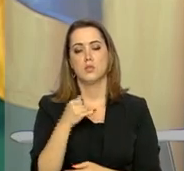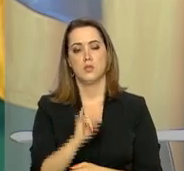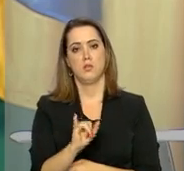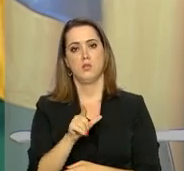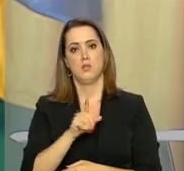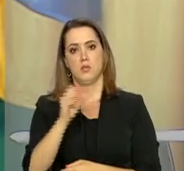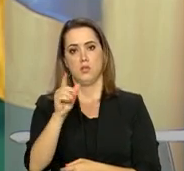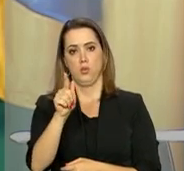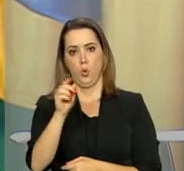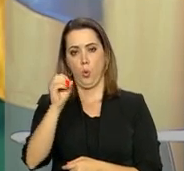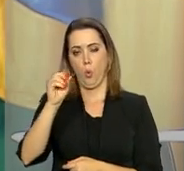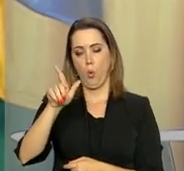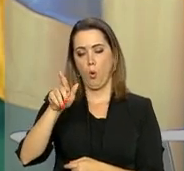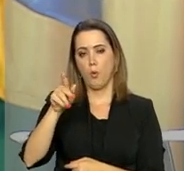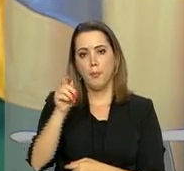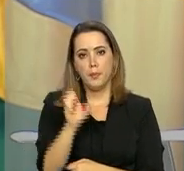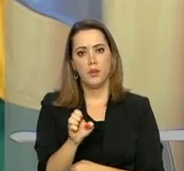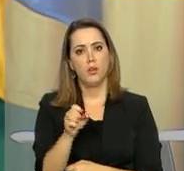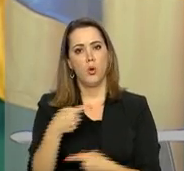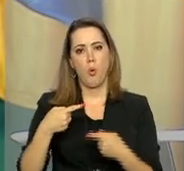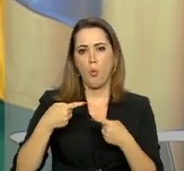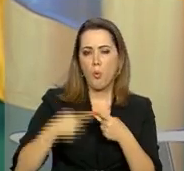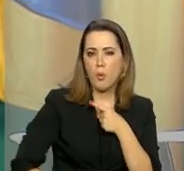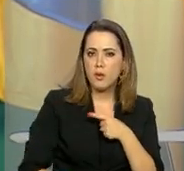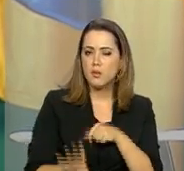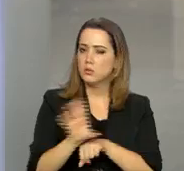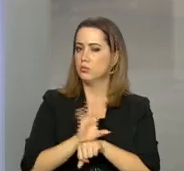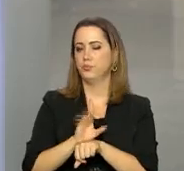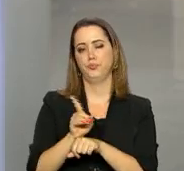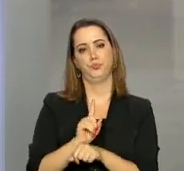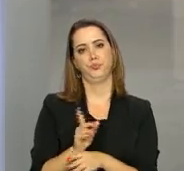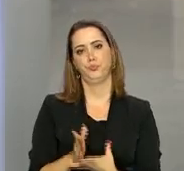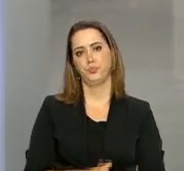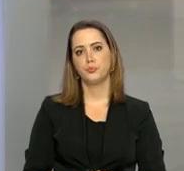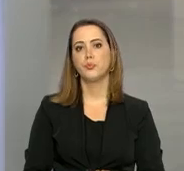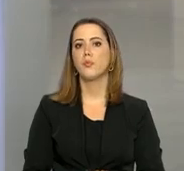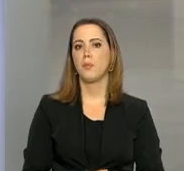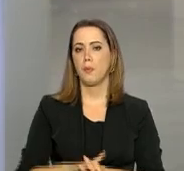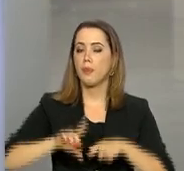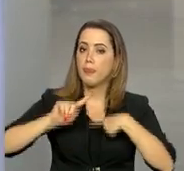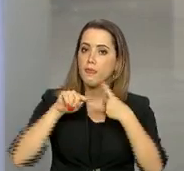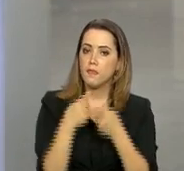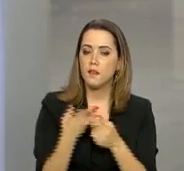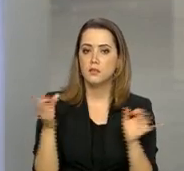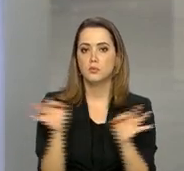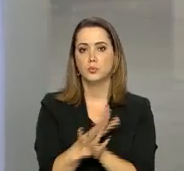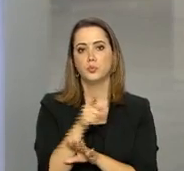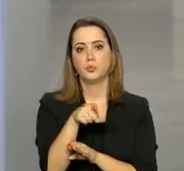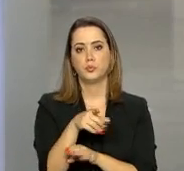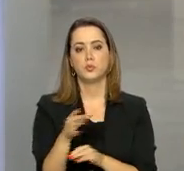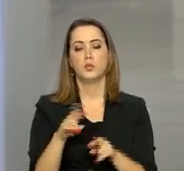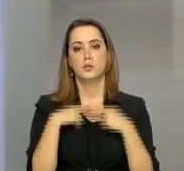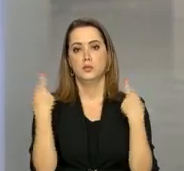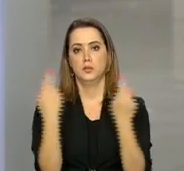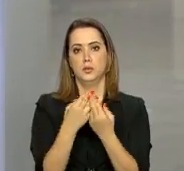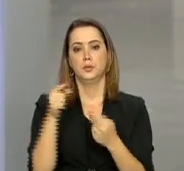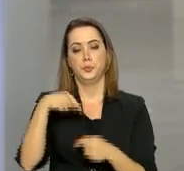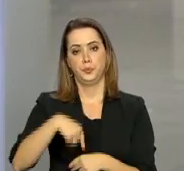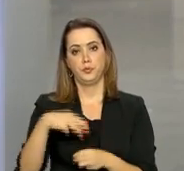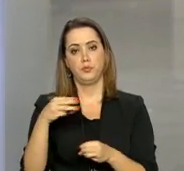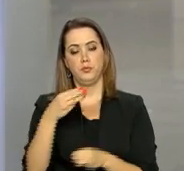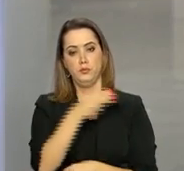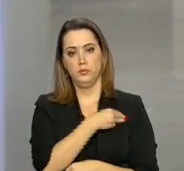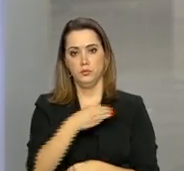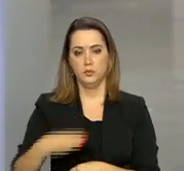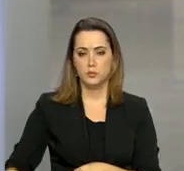a ruptura constitucional. Nós não estamos propondo ruptura constitucional. Logo depois que foi encerrada a reunião ministerial aqui no Palácio do